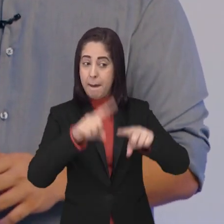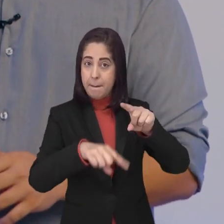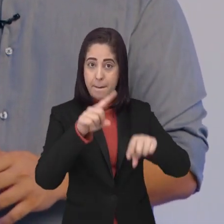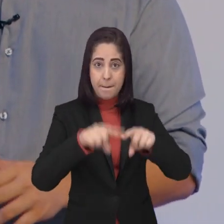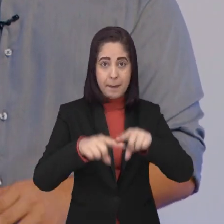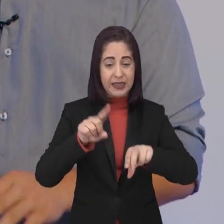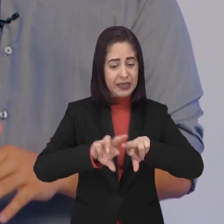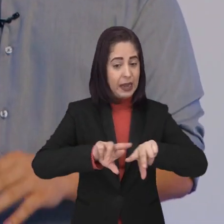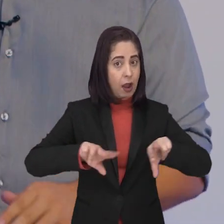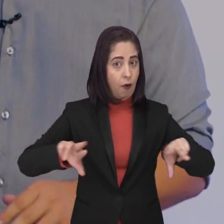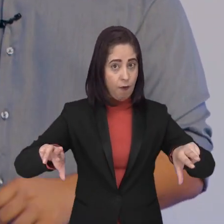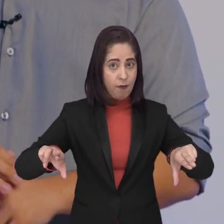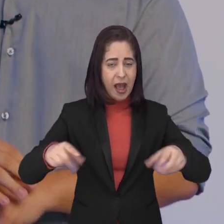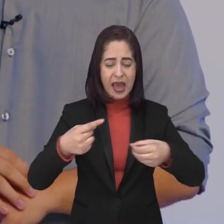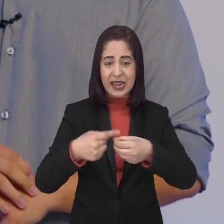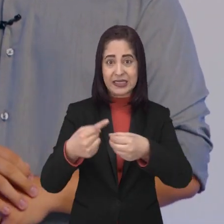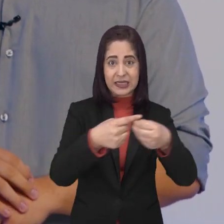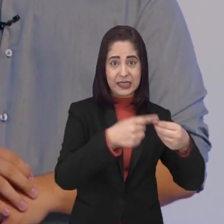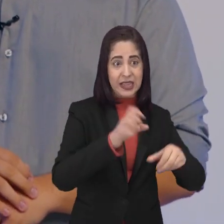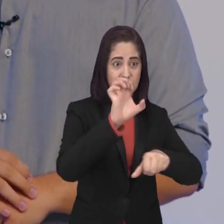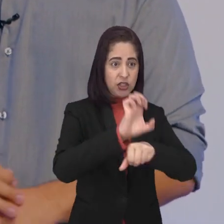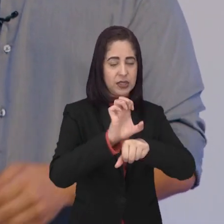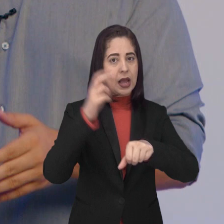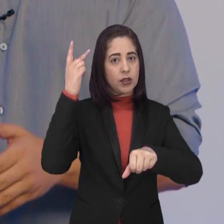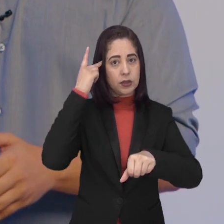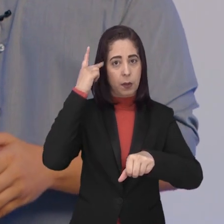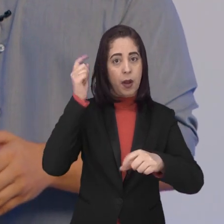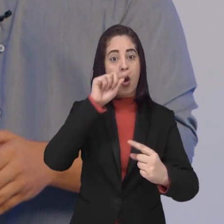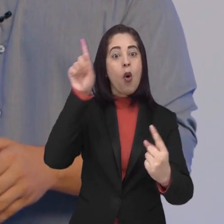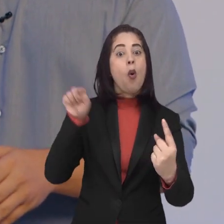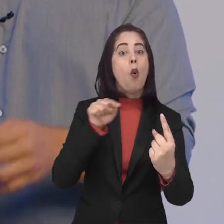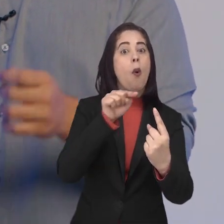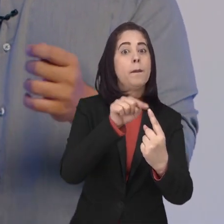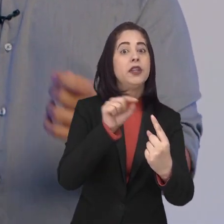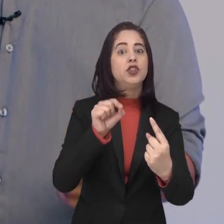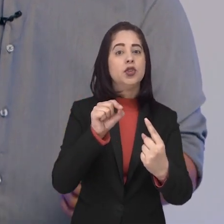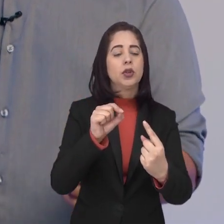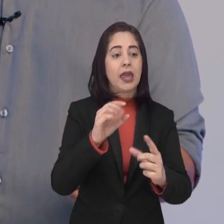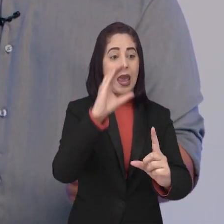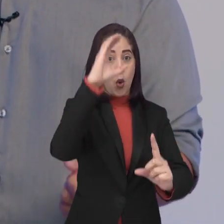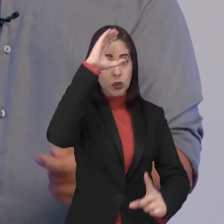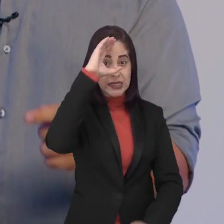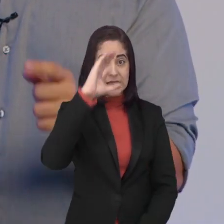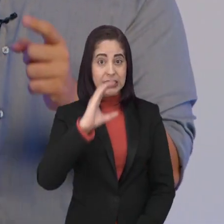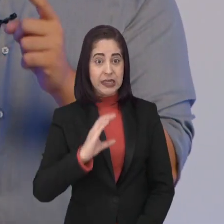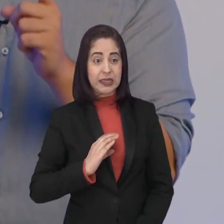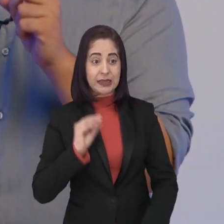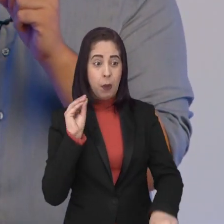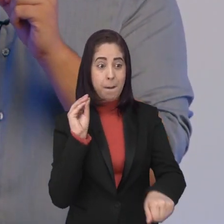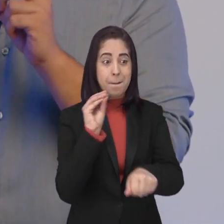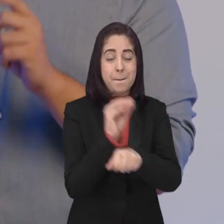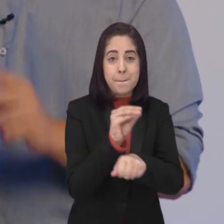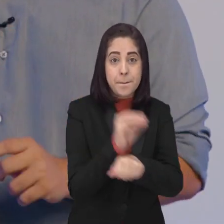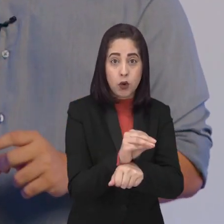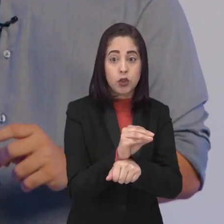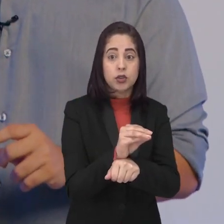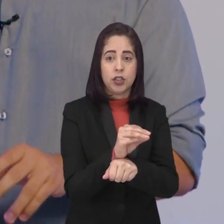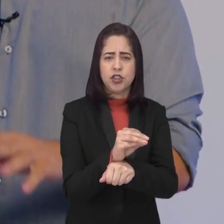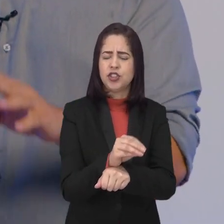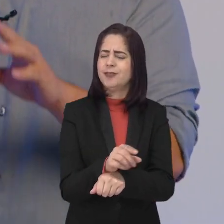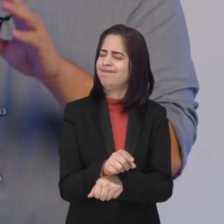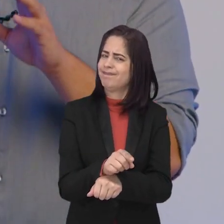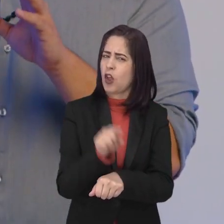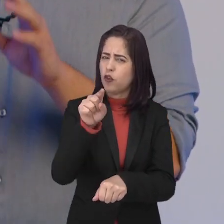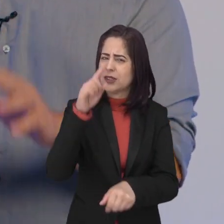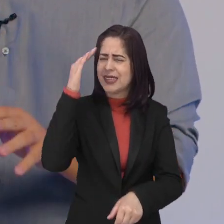produtos e instrumentos em todas as cidades do estado. Tudo com o objetivo de proteger o cidadão em relação àquilo que ele consome.